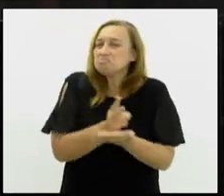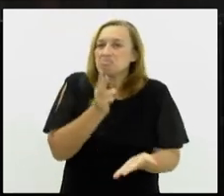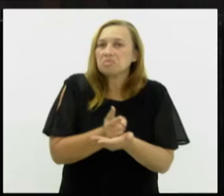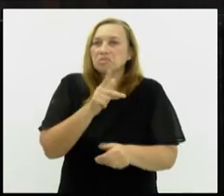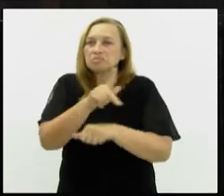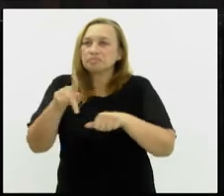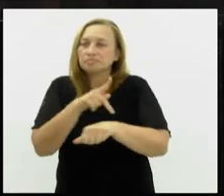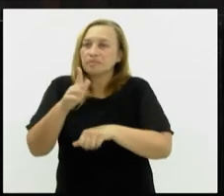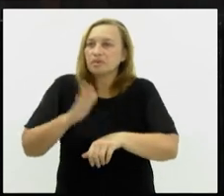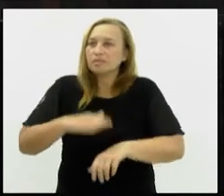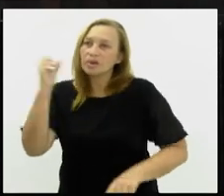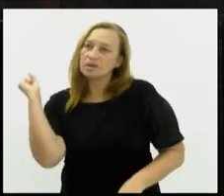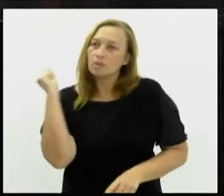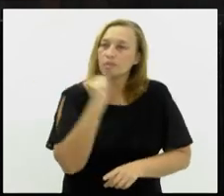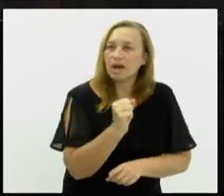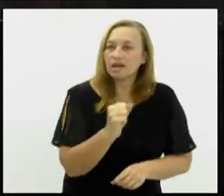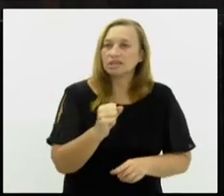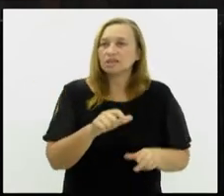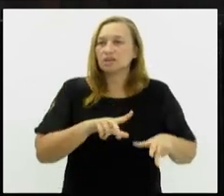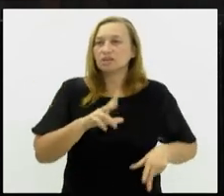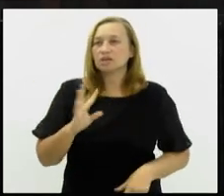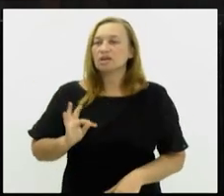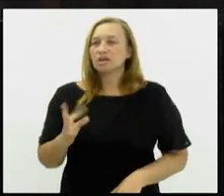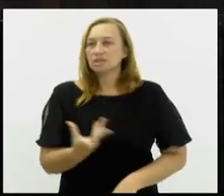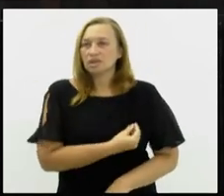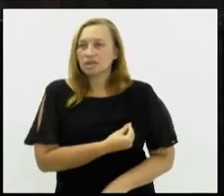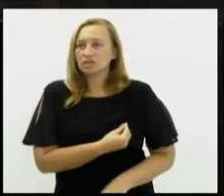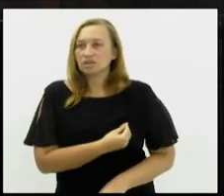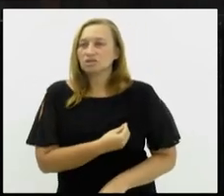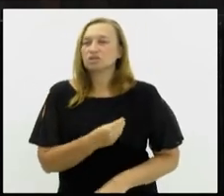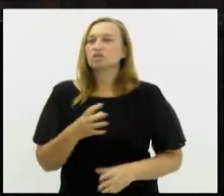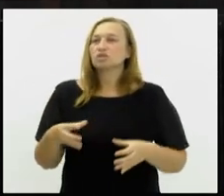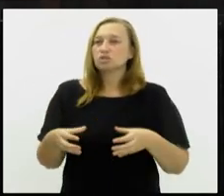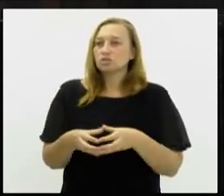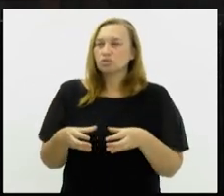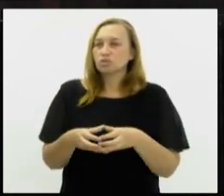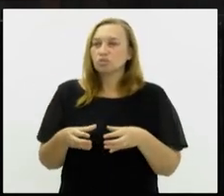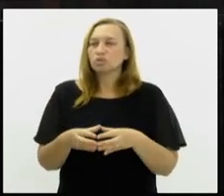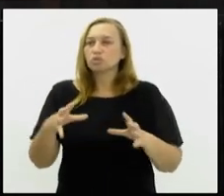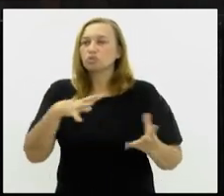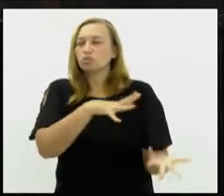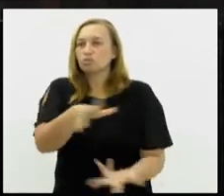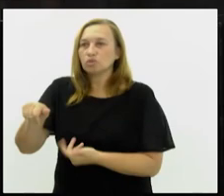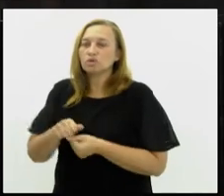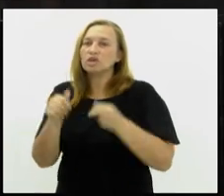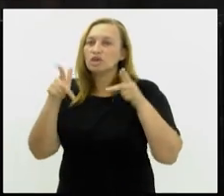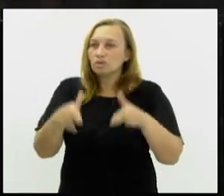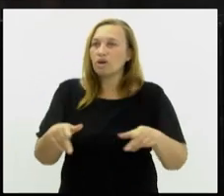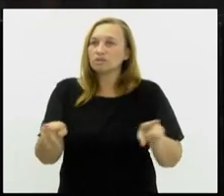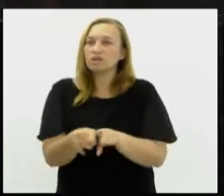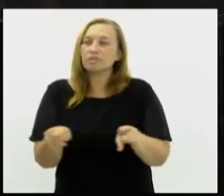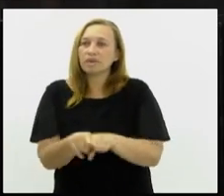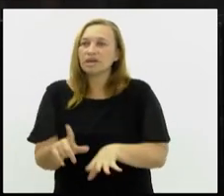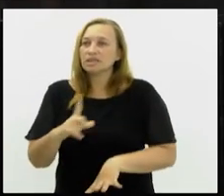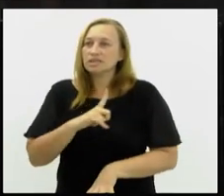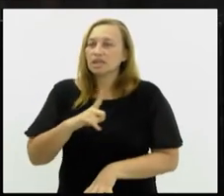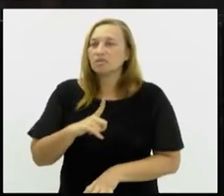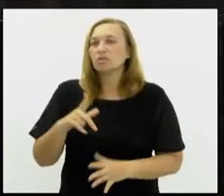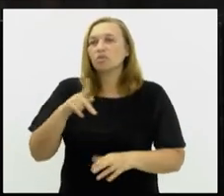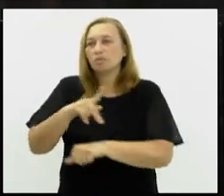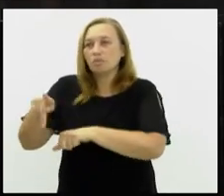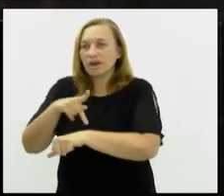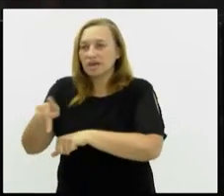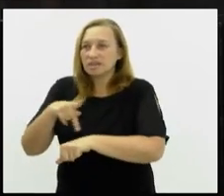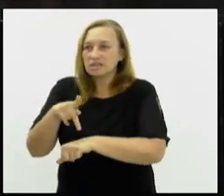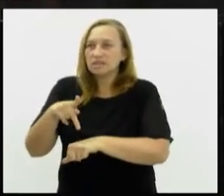que mais mata a população trans no mundo. Isso não é um mero detalhe, porque, ao mesmo tempo que temos o país que